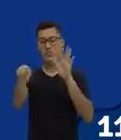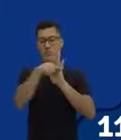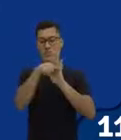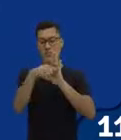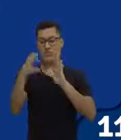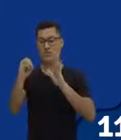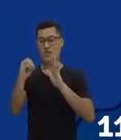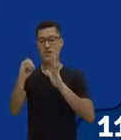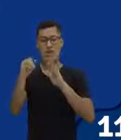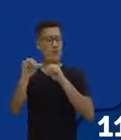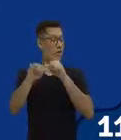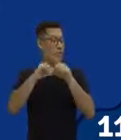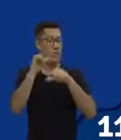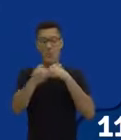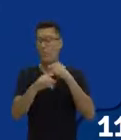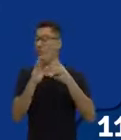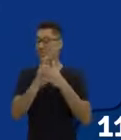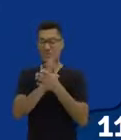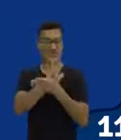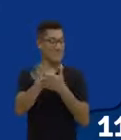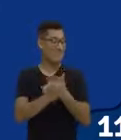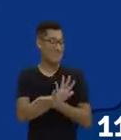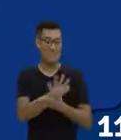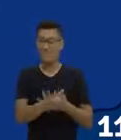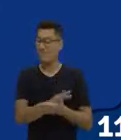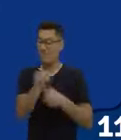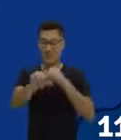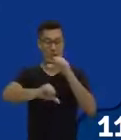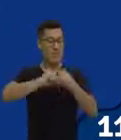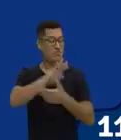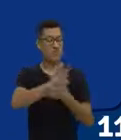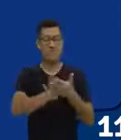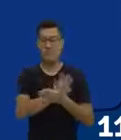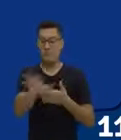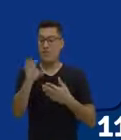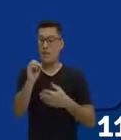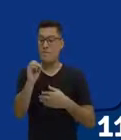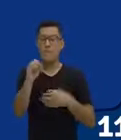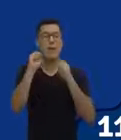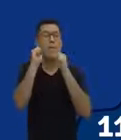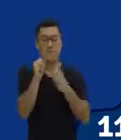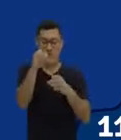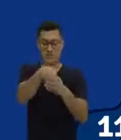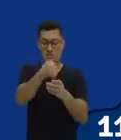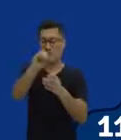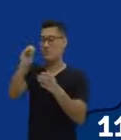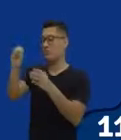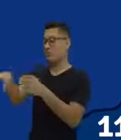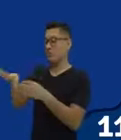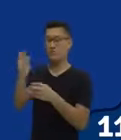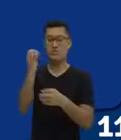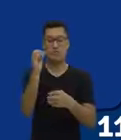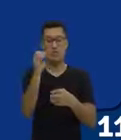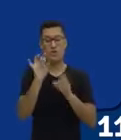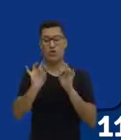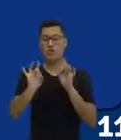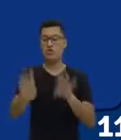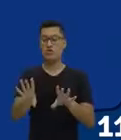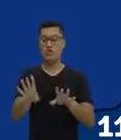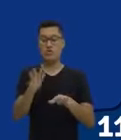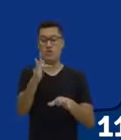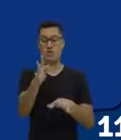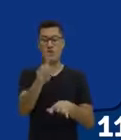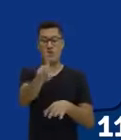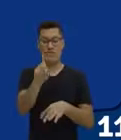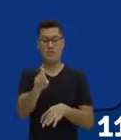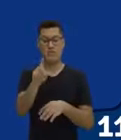Não é isso, Fernando? Correto. Então, se não muda nada, esse zero ele pode sair da situação, sobrando só o f de x igual